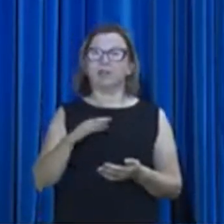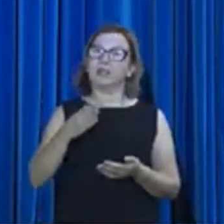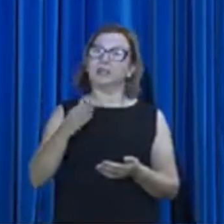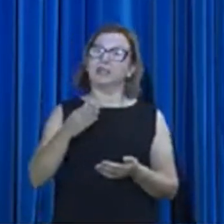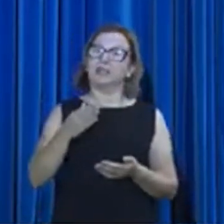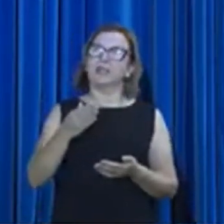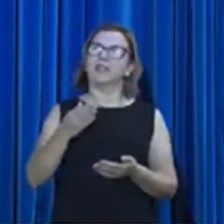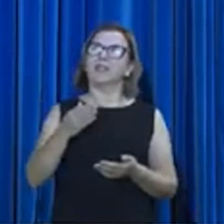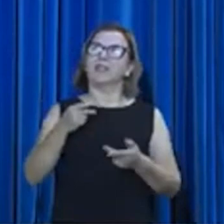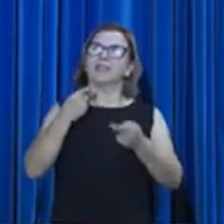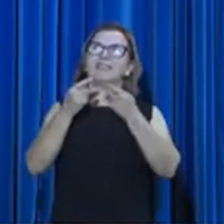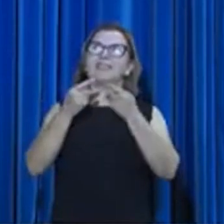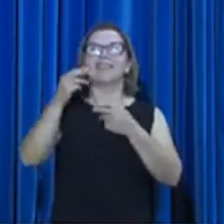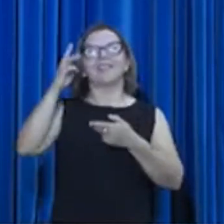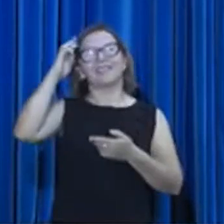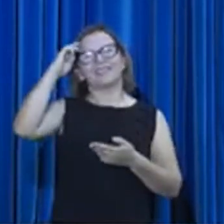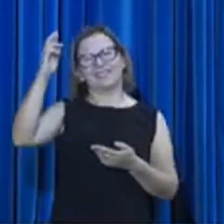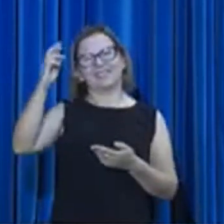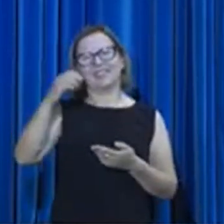servir.